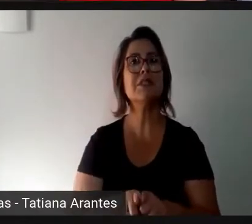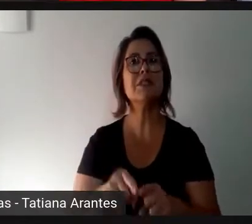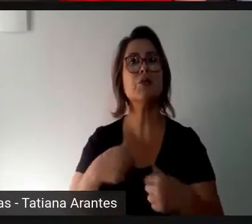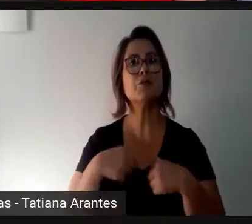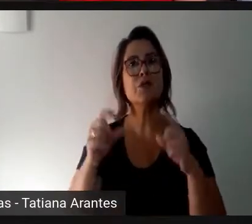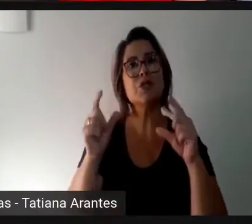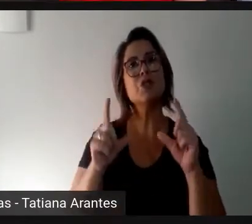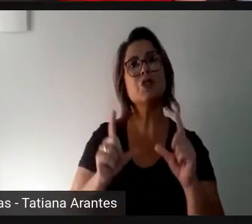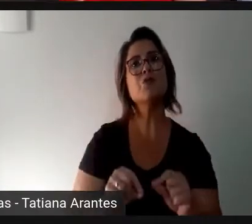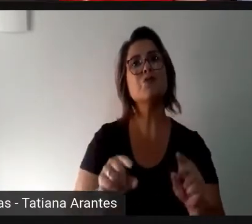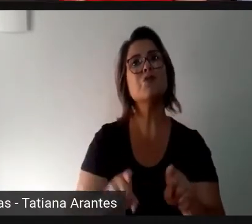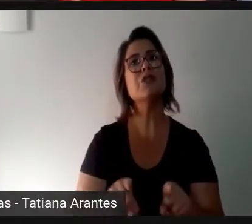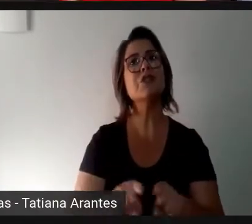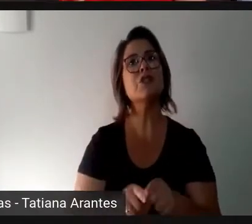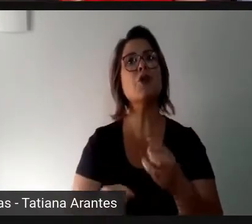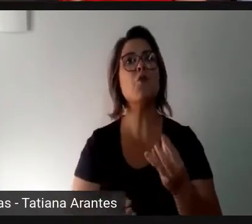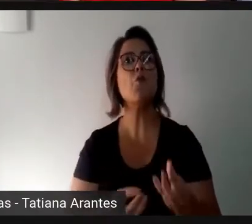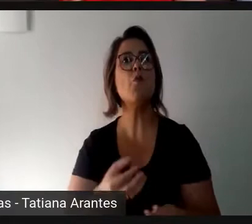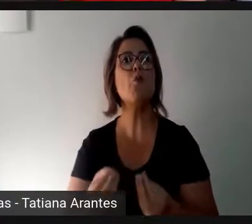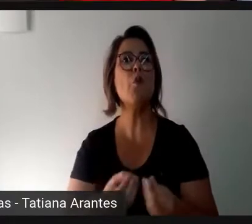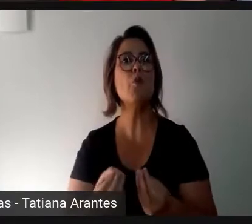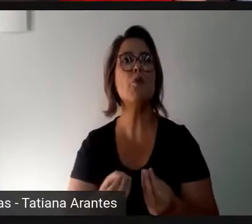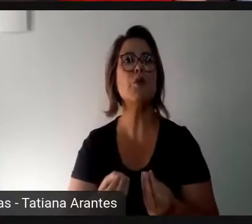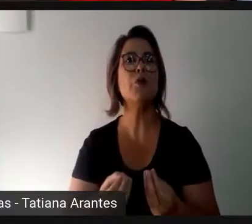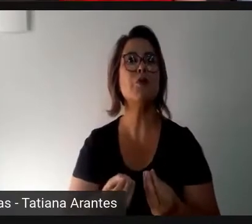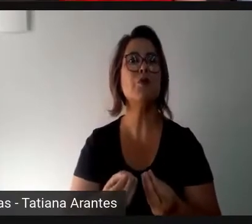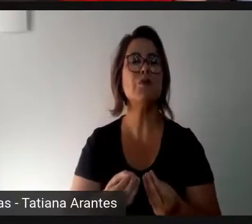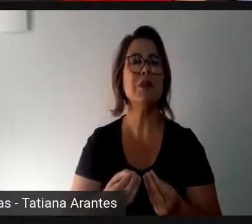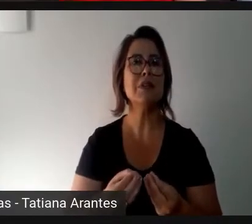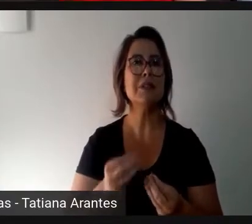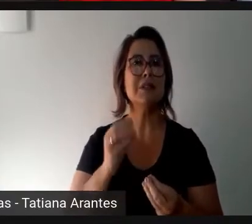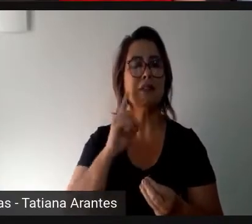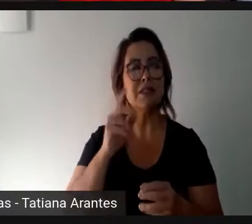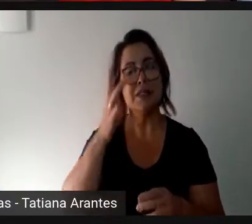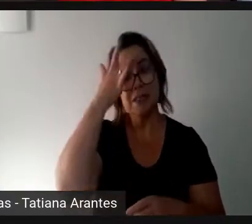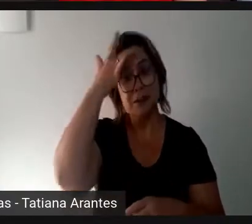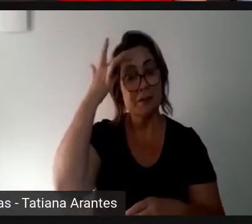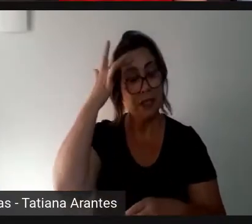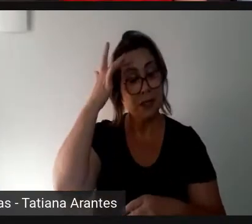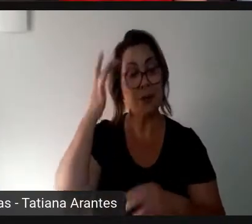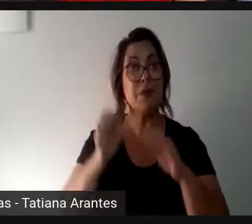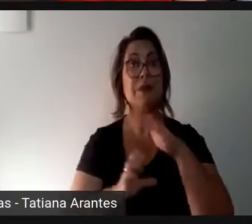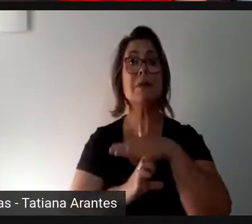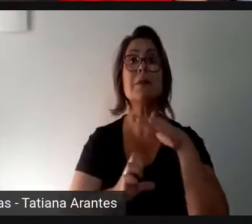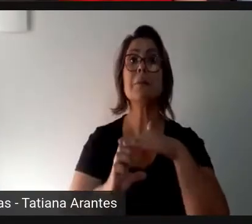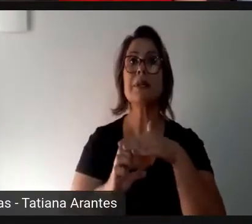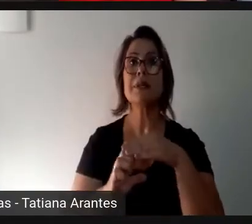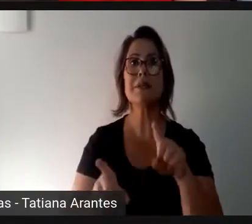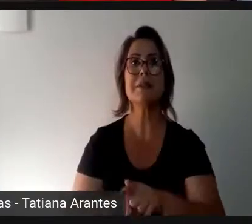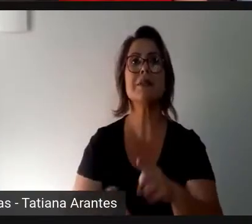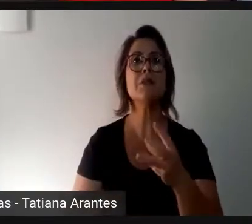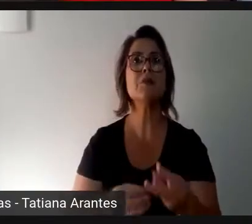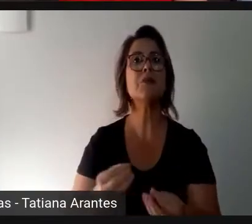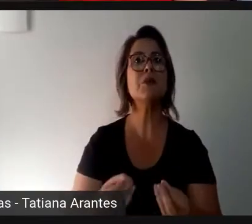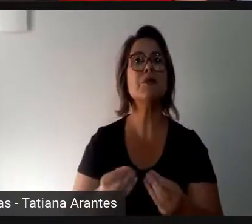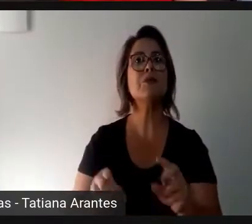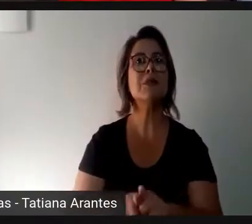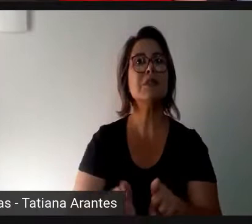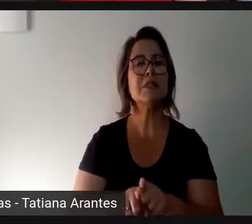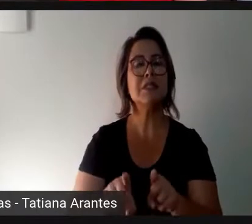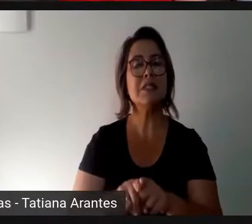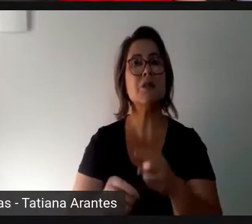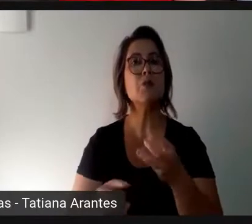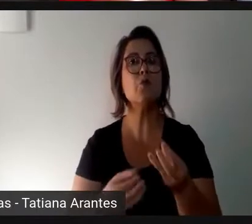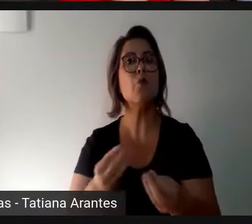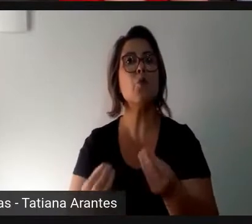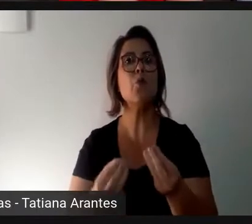pena capital, que é a pena de dissolução da pessoa jurídica. A lei do Plano Popular de Combate